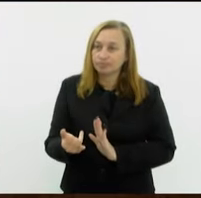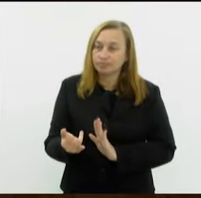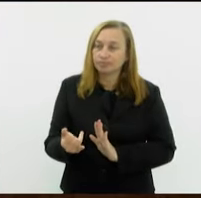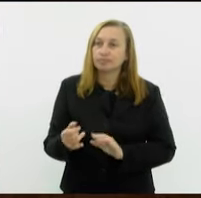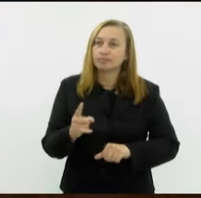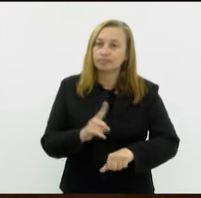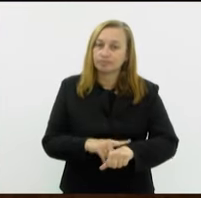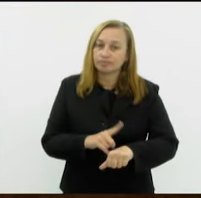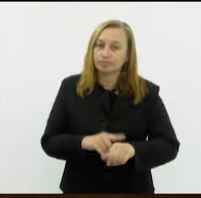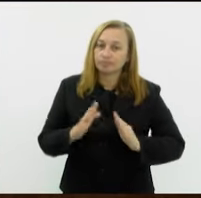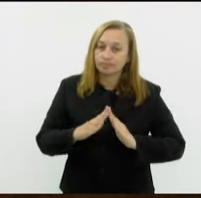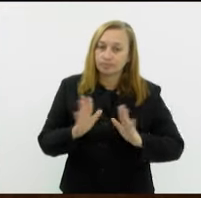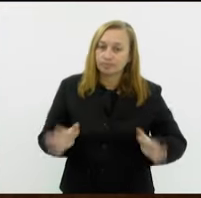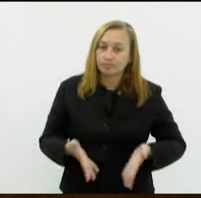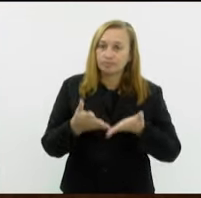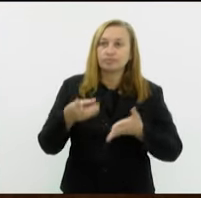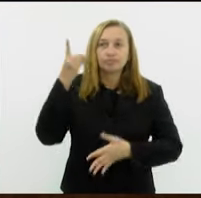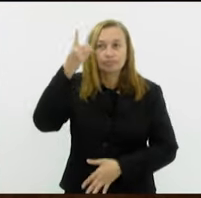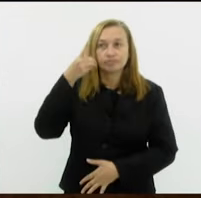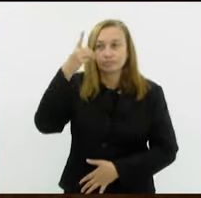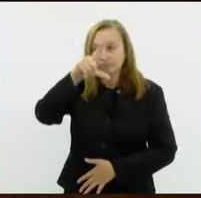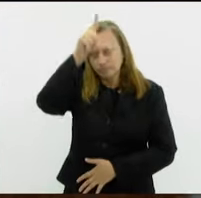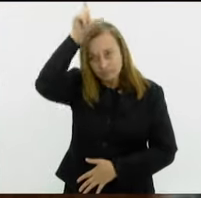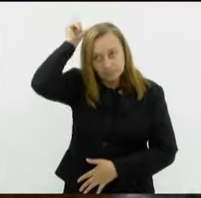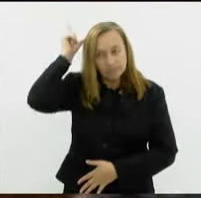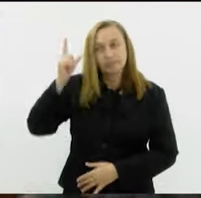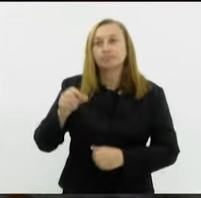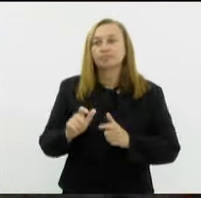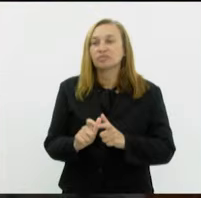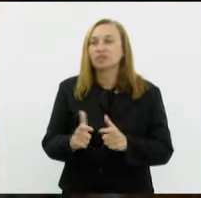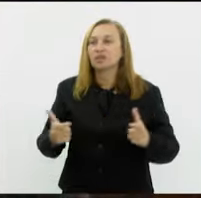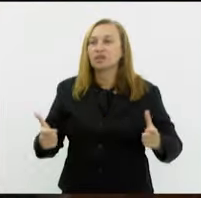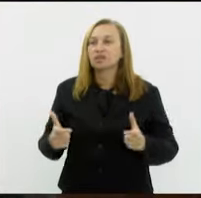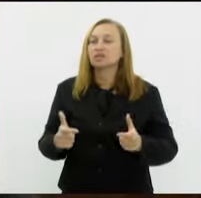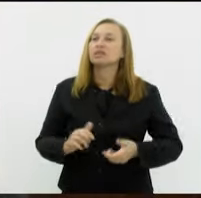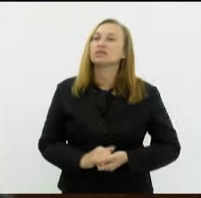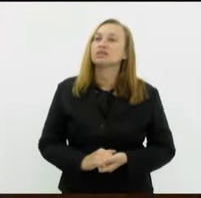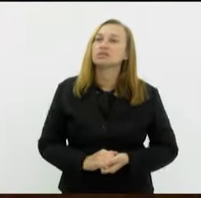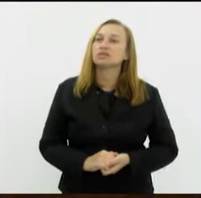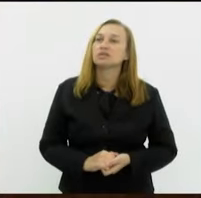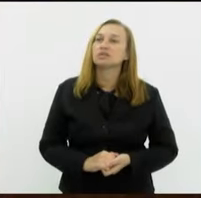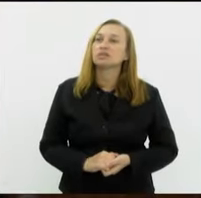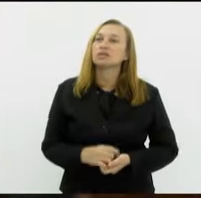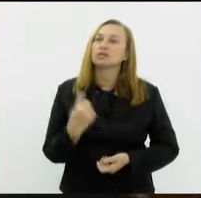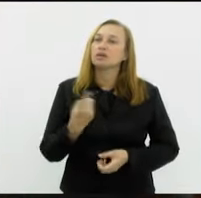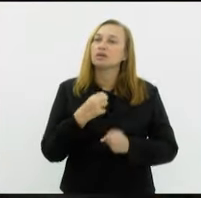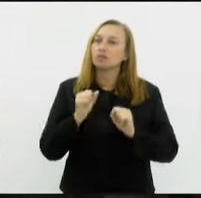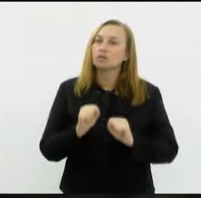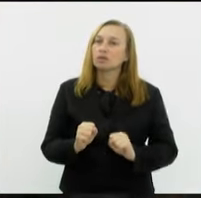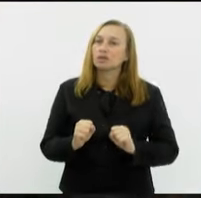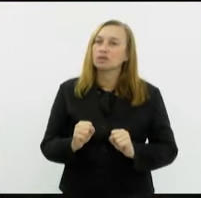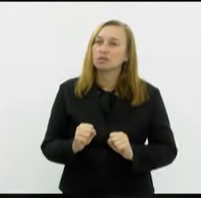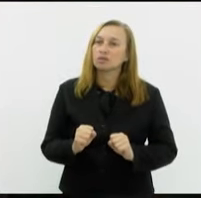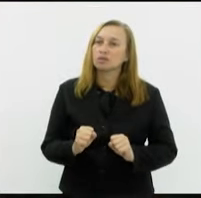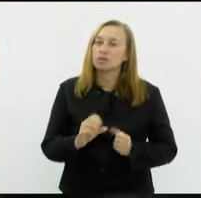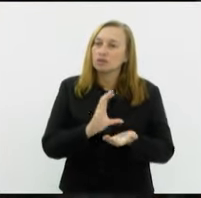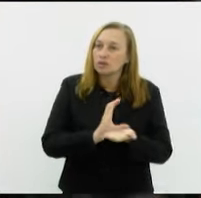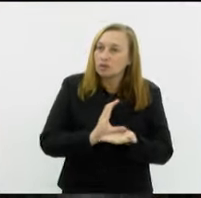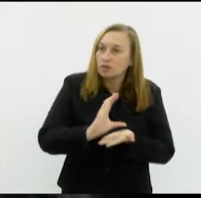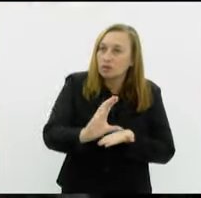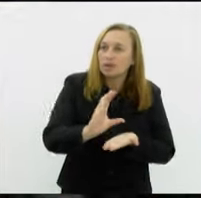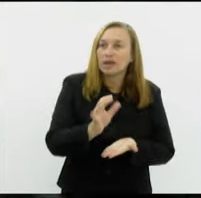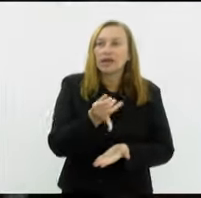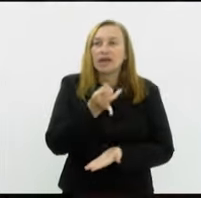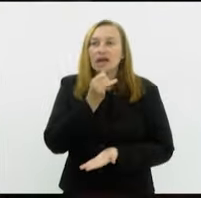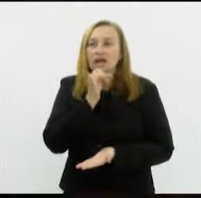casa, iniciativa do deputado Luiz Paulo, que amplia ainda esse escopo para que a gente possa aportar recursos, por